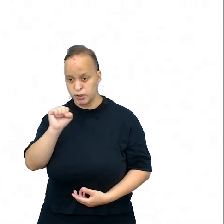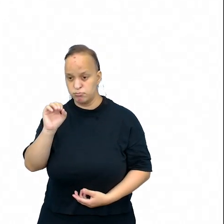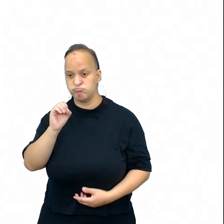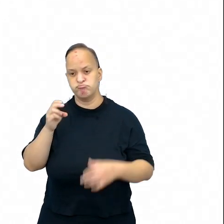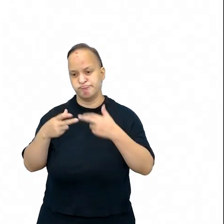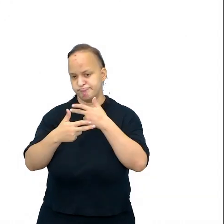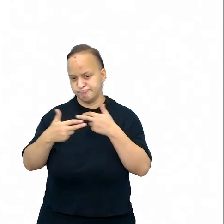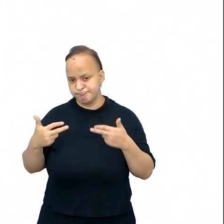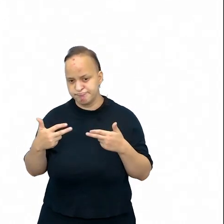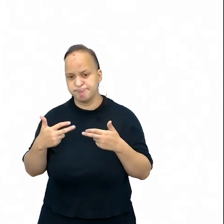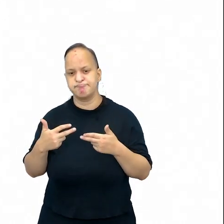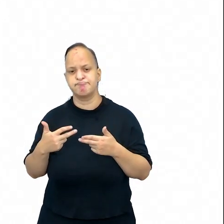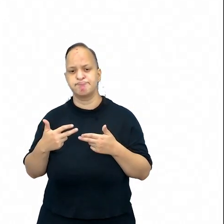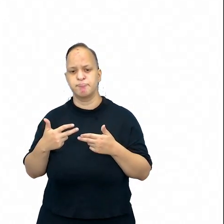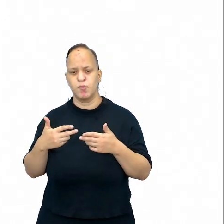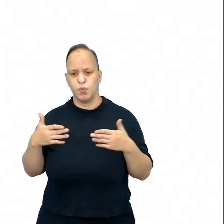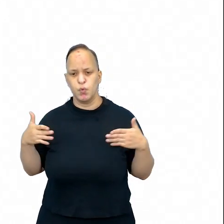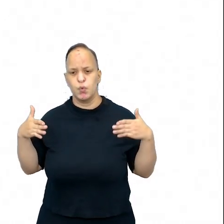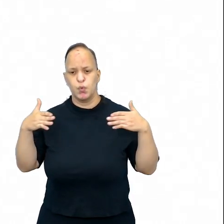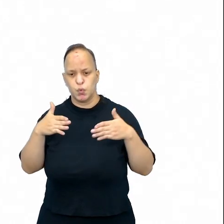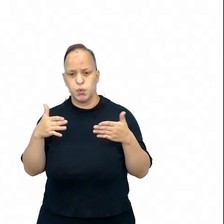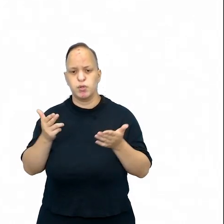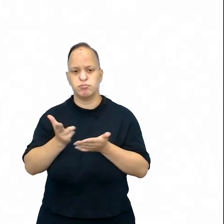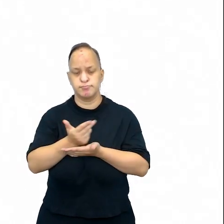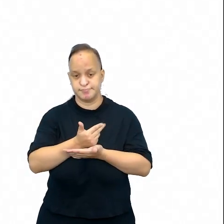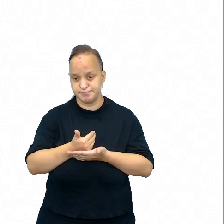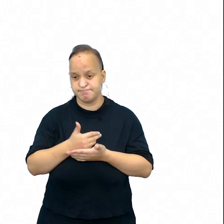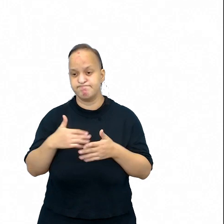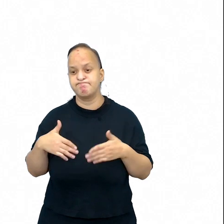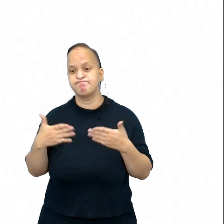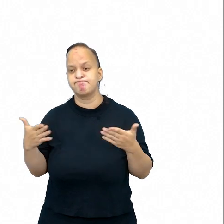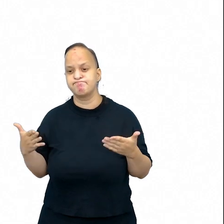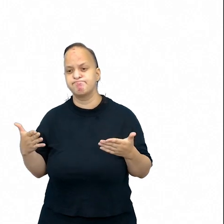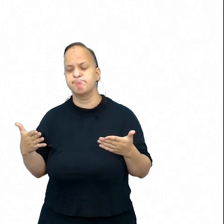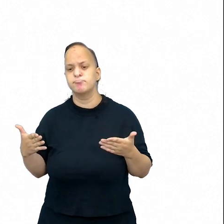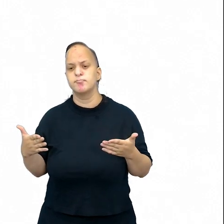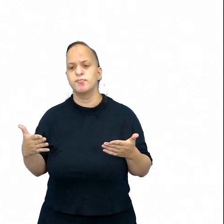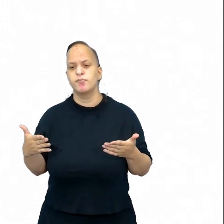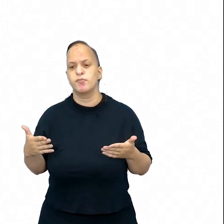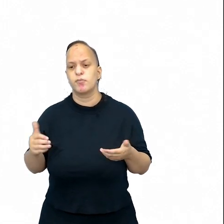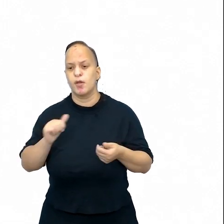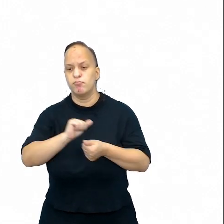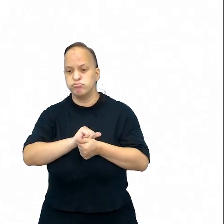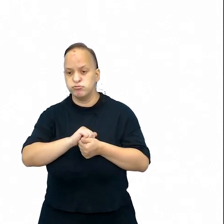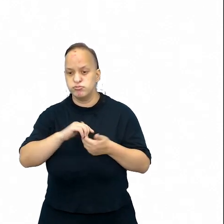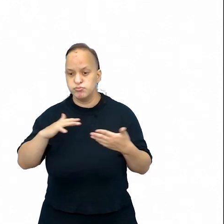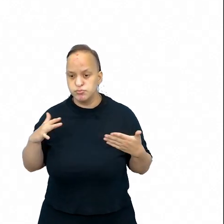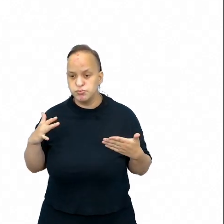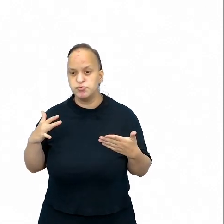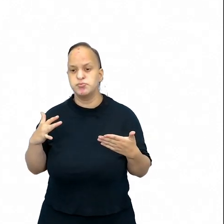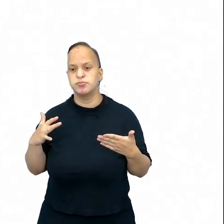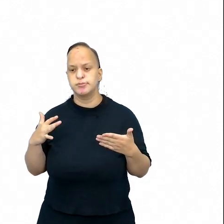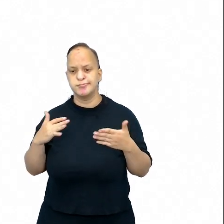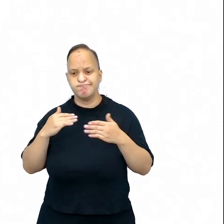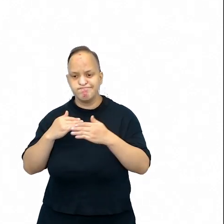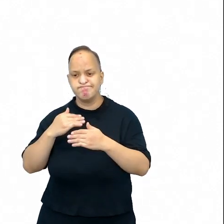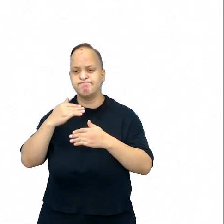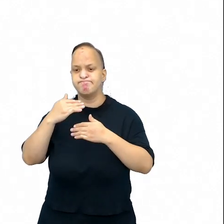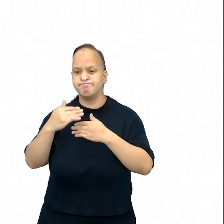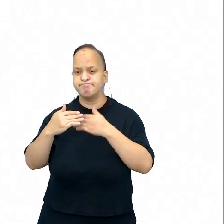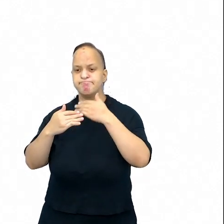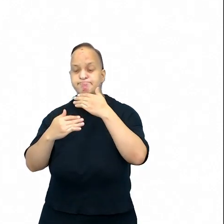na progressão temática. Então, observe que essas habilidades, elas vão sendo construtos, né, elas